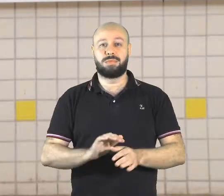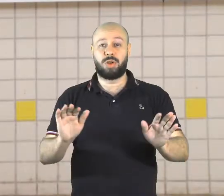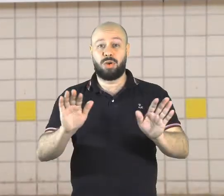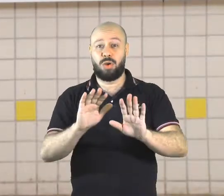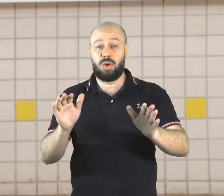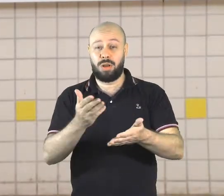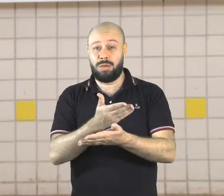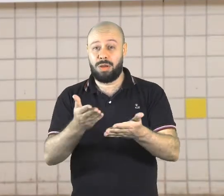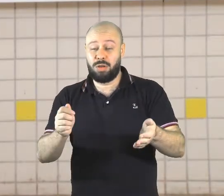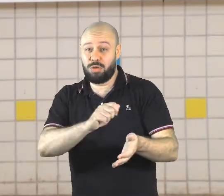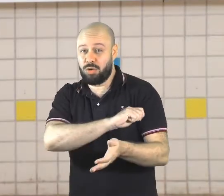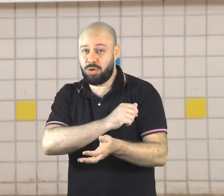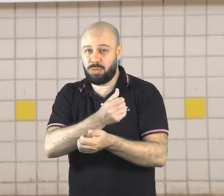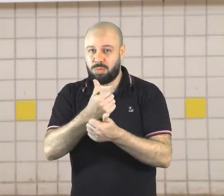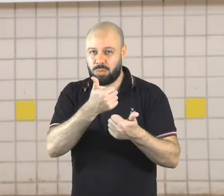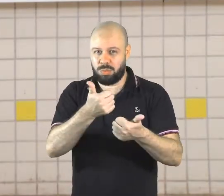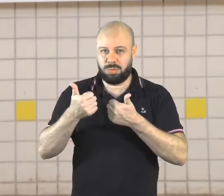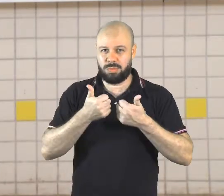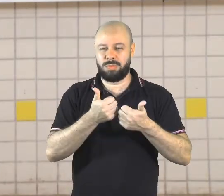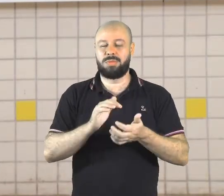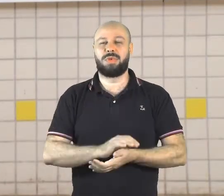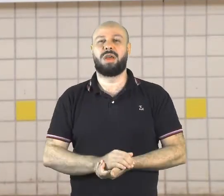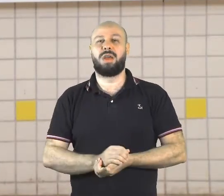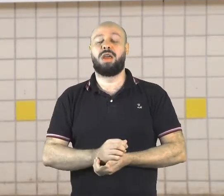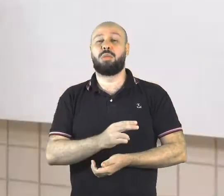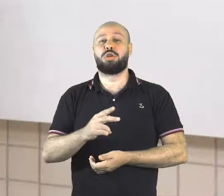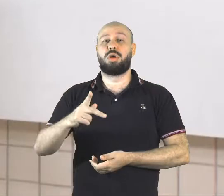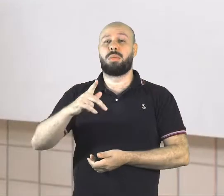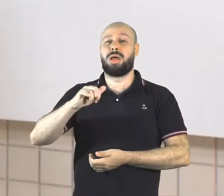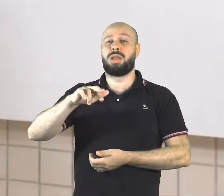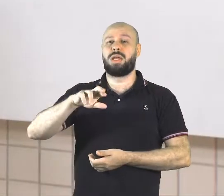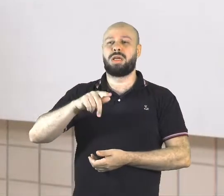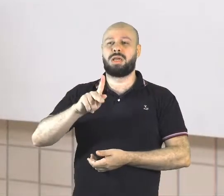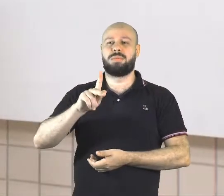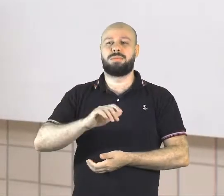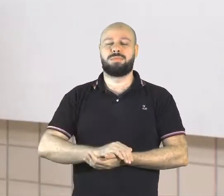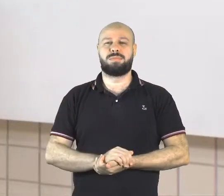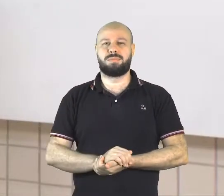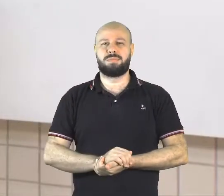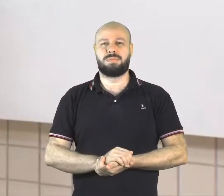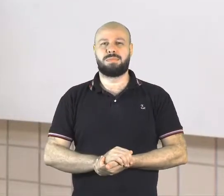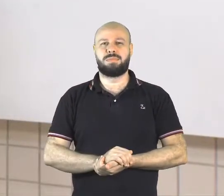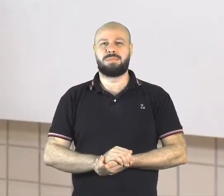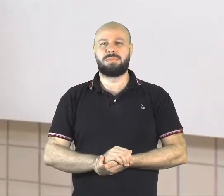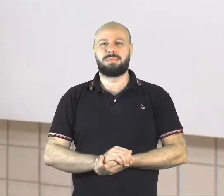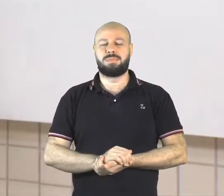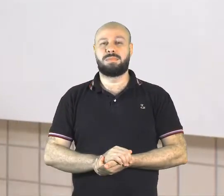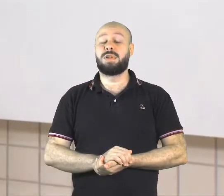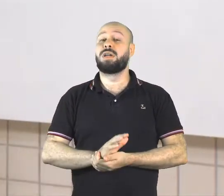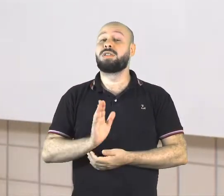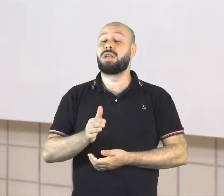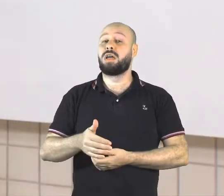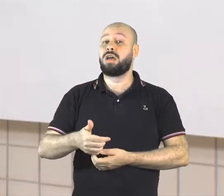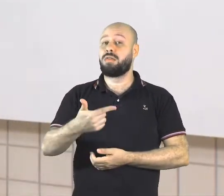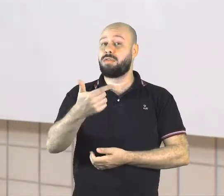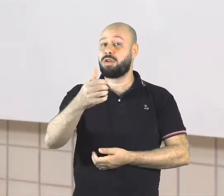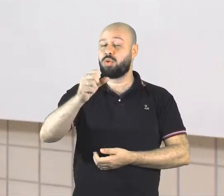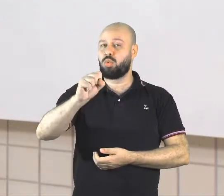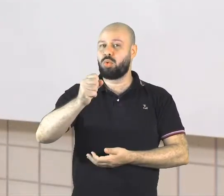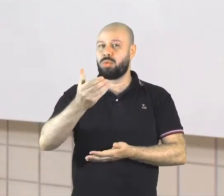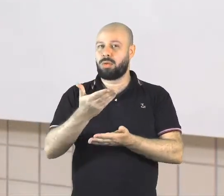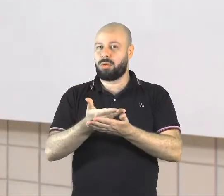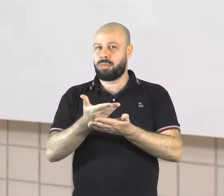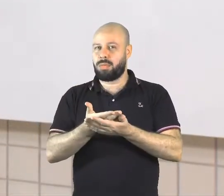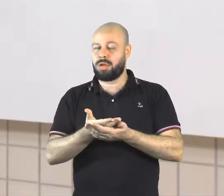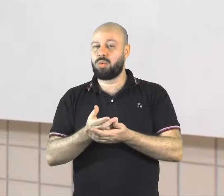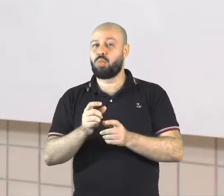Olá, alunos, tudo bem com vocês? Aqui é o professor Patrick e nós vamos começar hoje a nossa 28ª aula